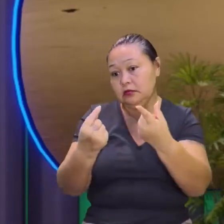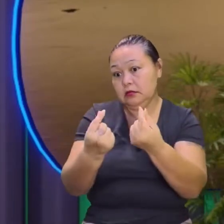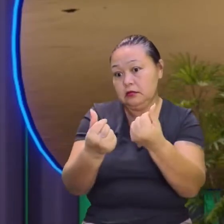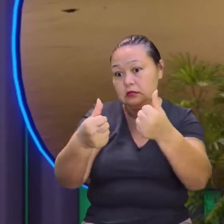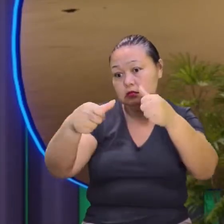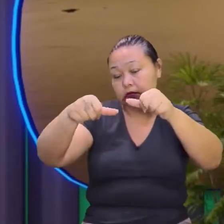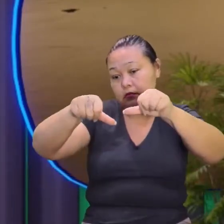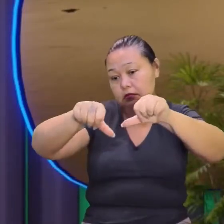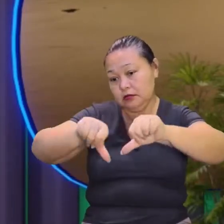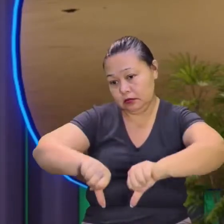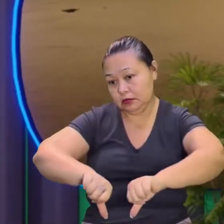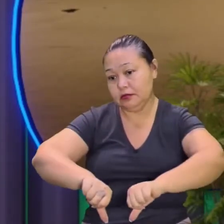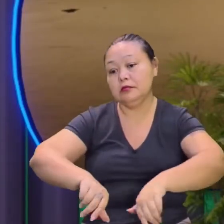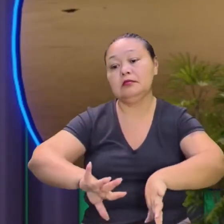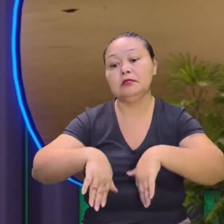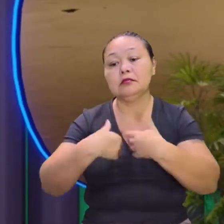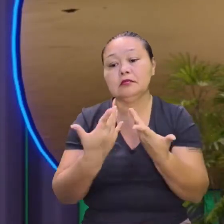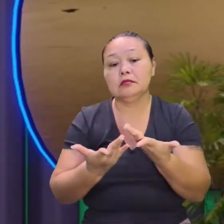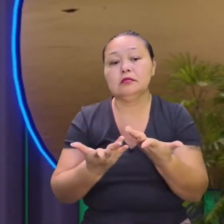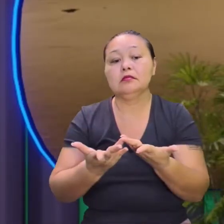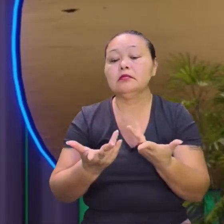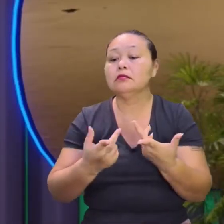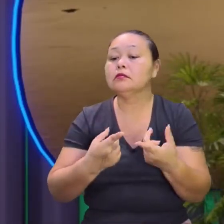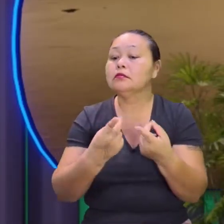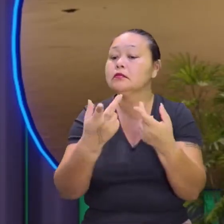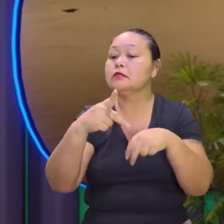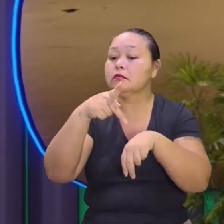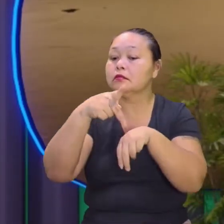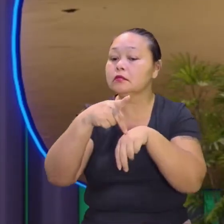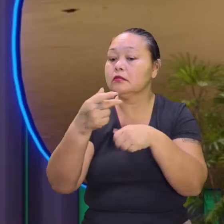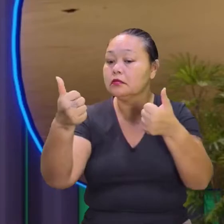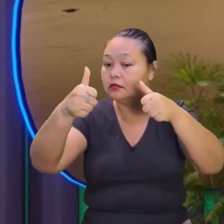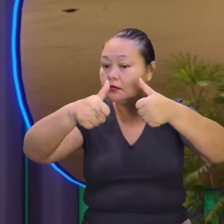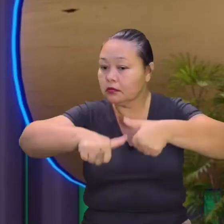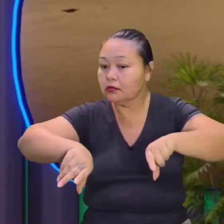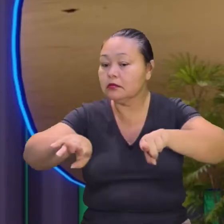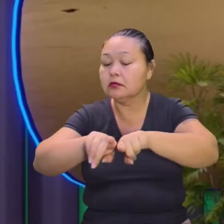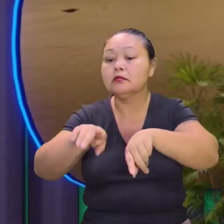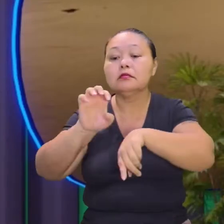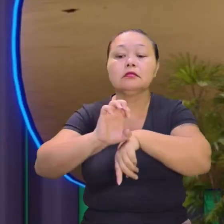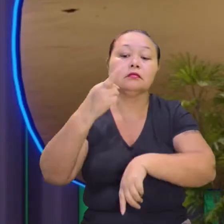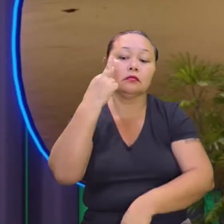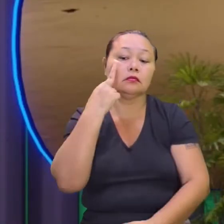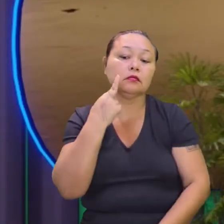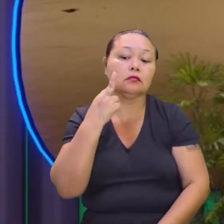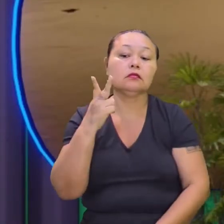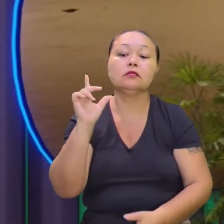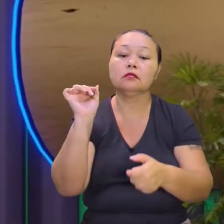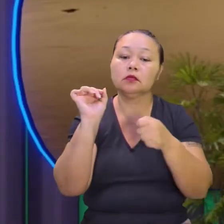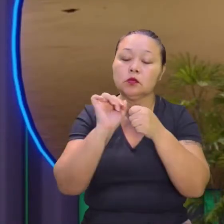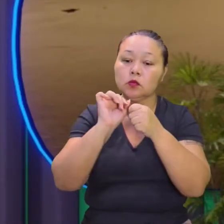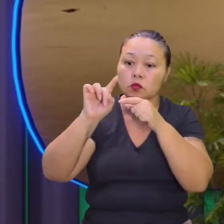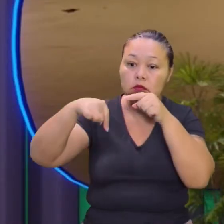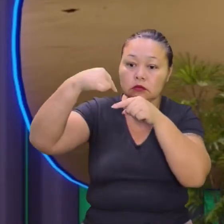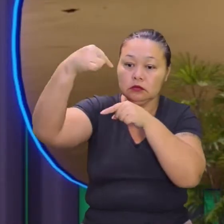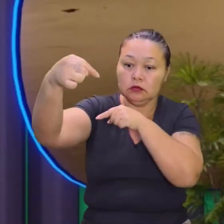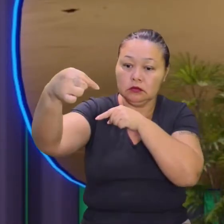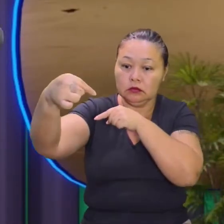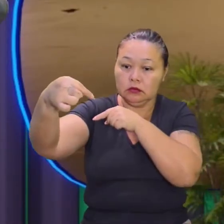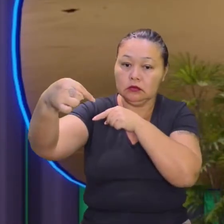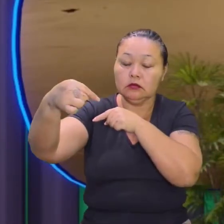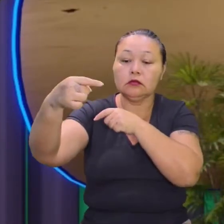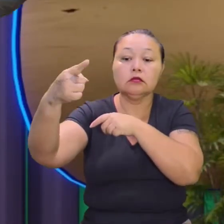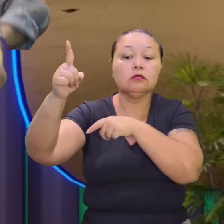porque aí vai cair as exportações do estado de Rondônia. Com certeza. Então, o governo de Rondônia faz isso, atravessa